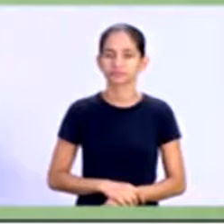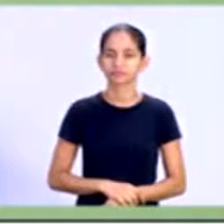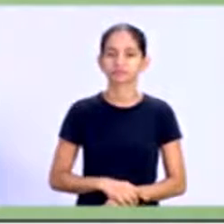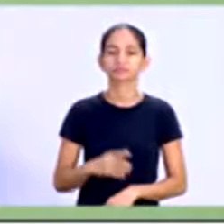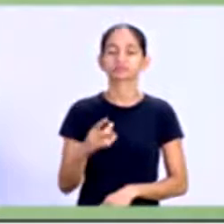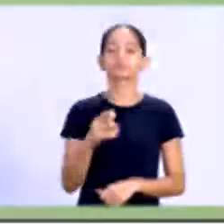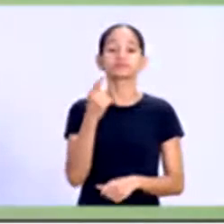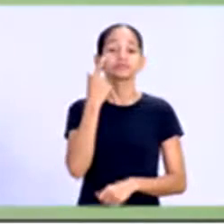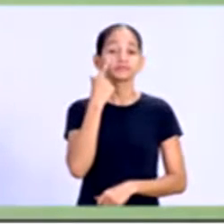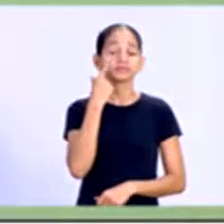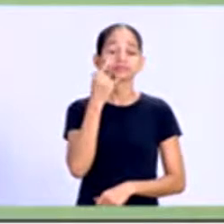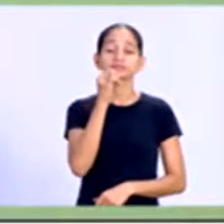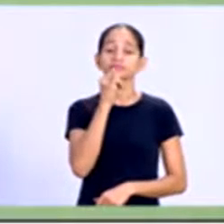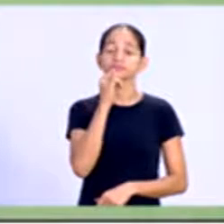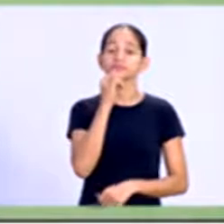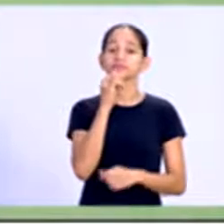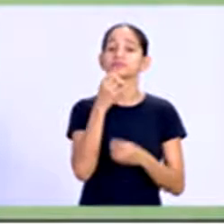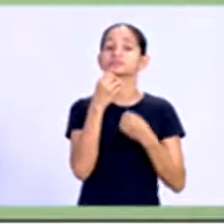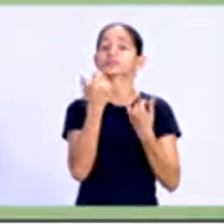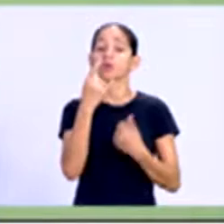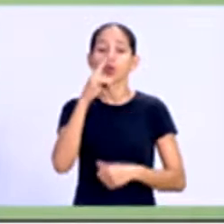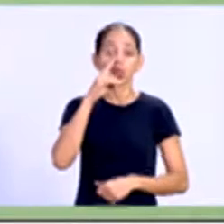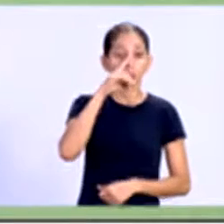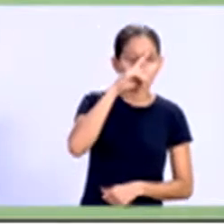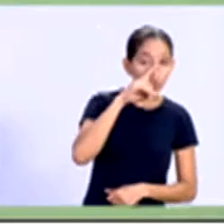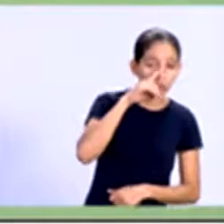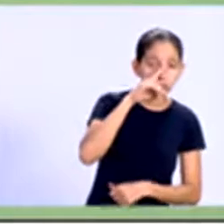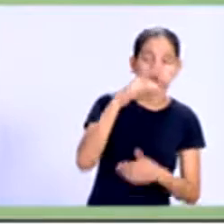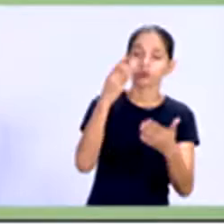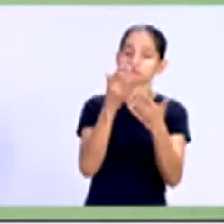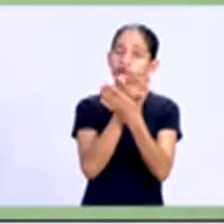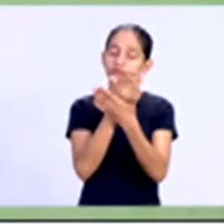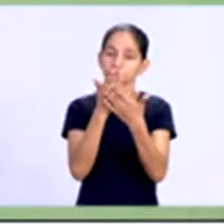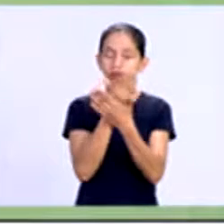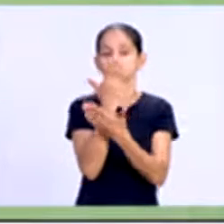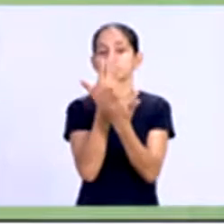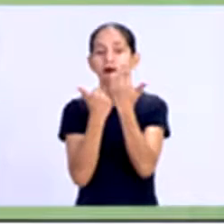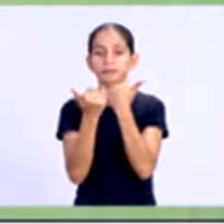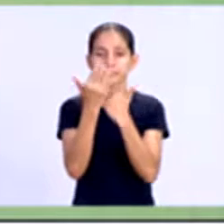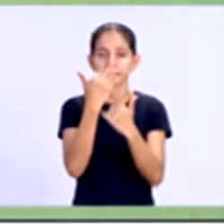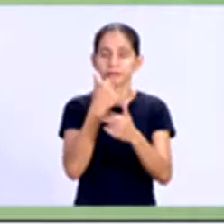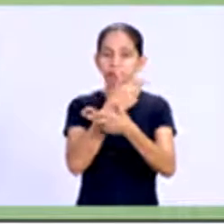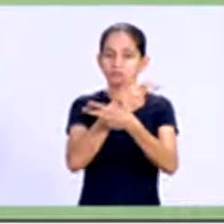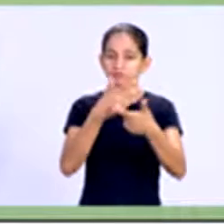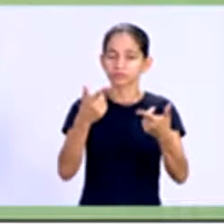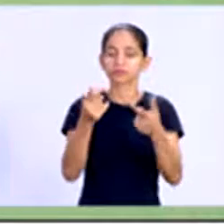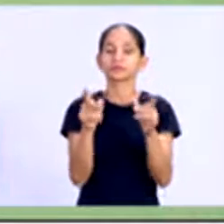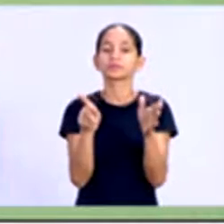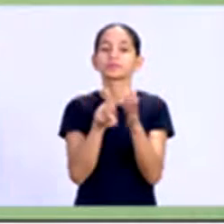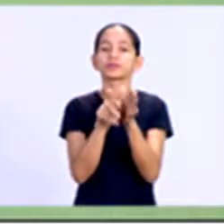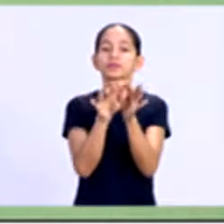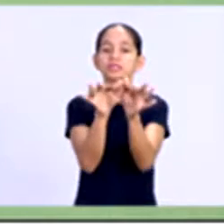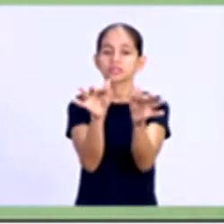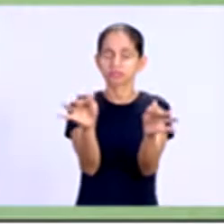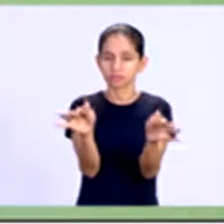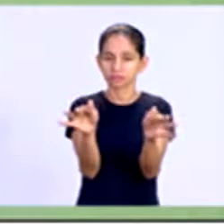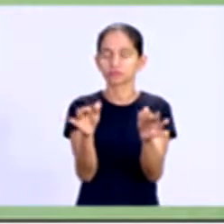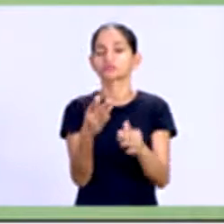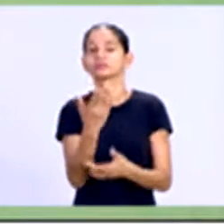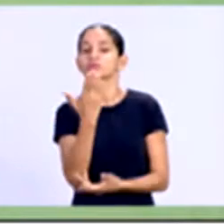Nós vamos ver sobre o perigo em alimentos, a microbiologia básica